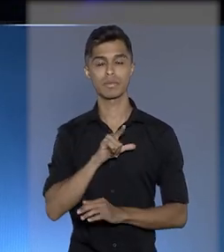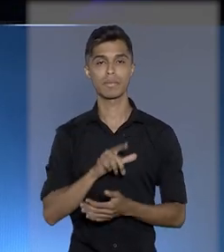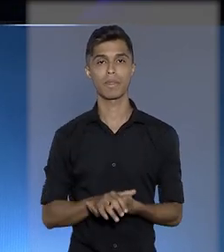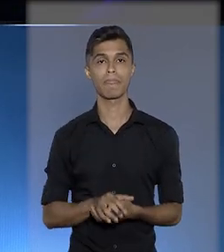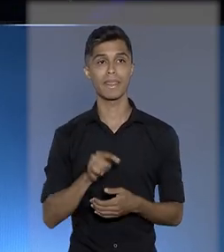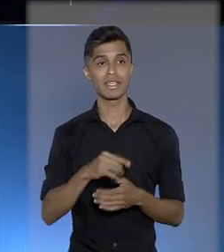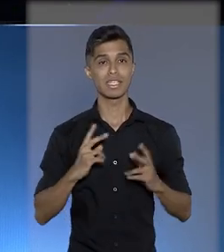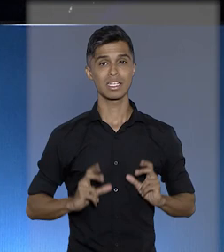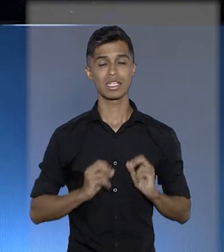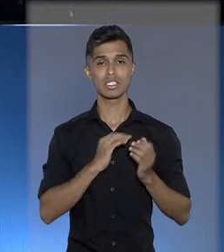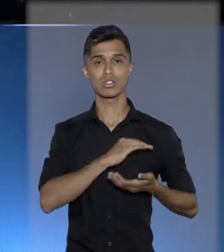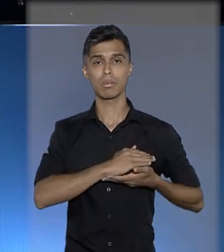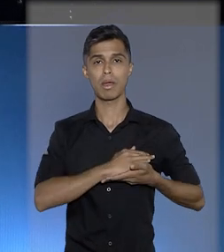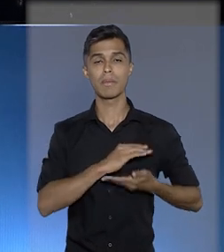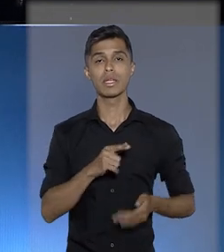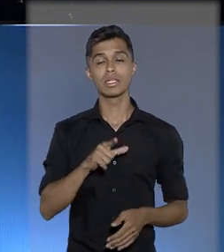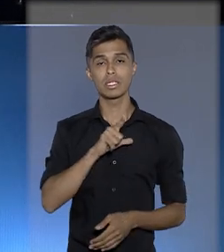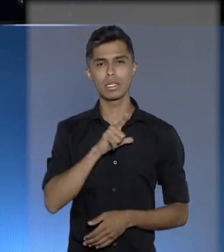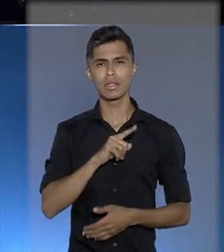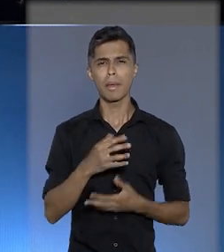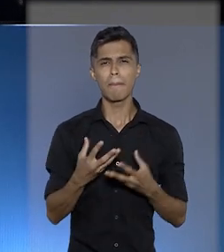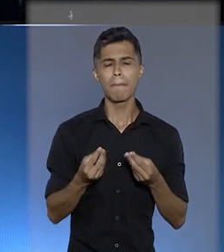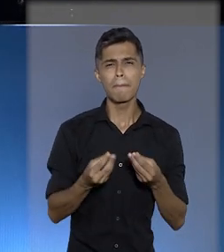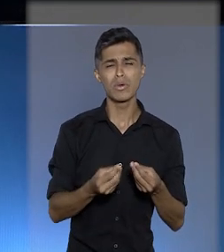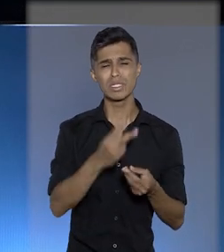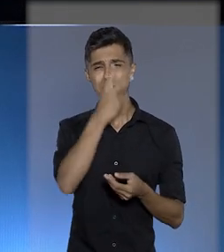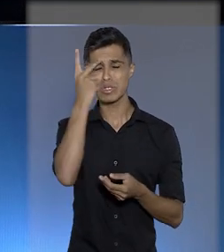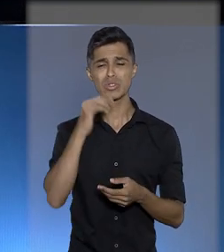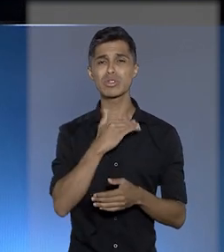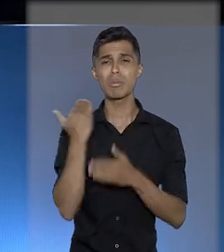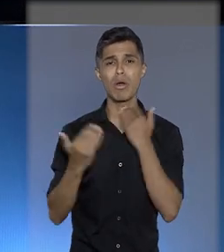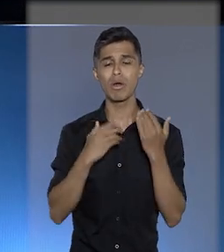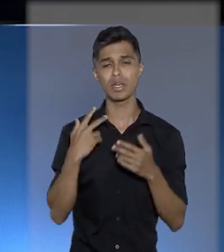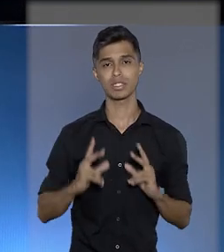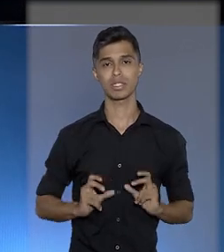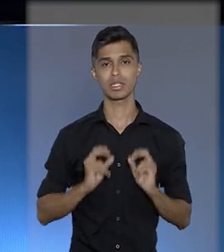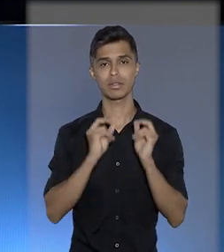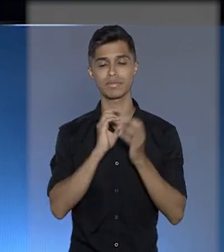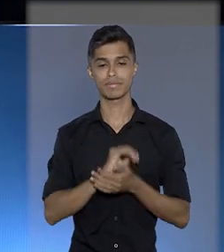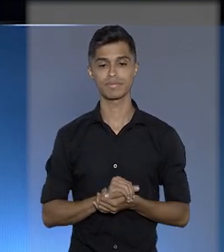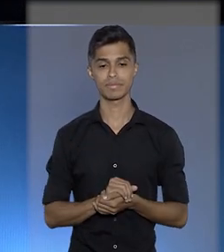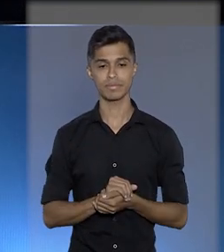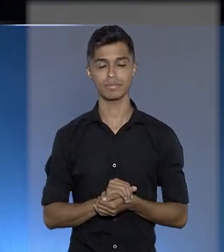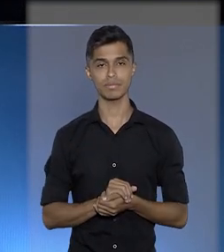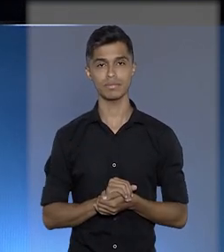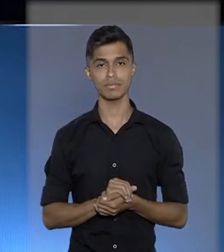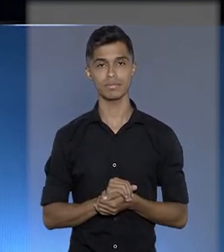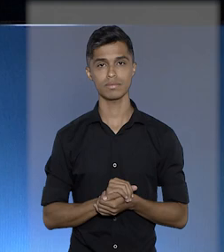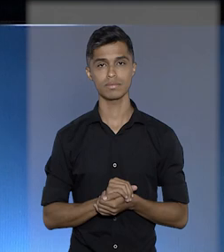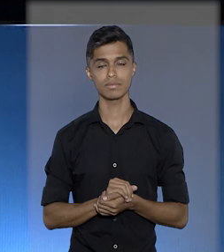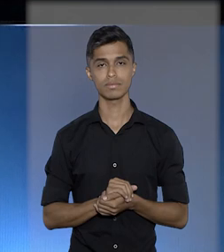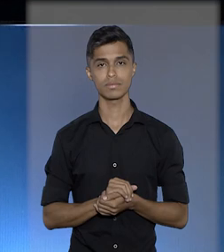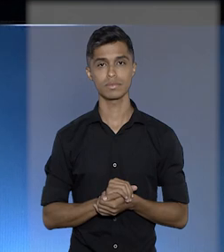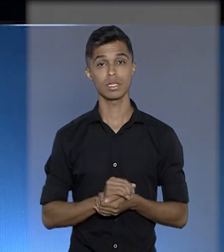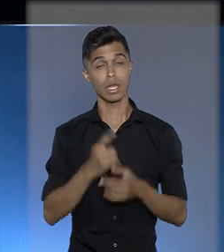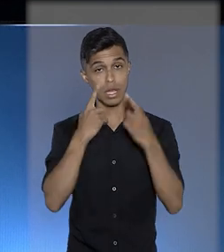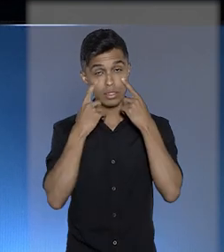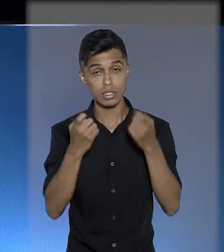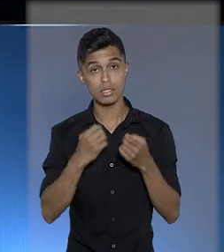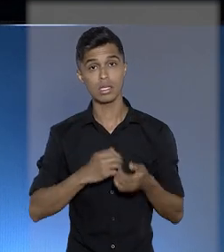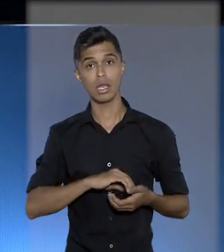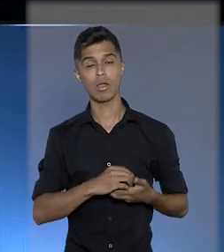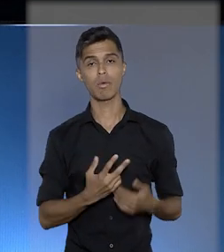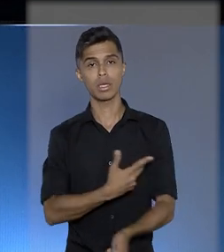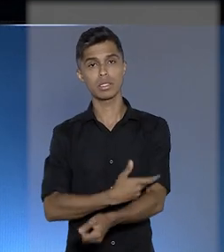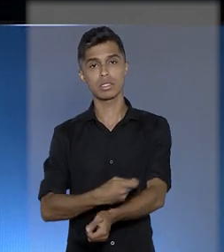também ocupa a primeira posição em mortalidade por câncer entre a população feminina brasileira atenção aos